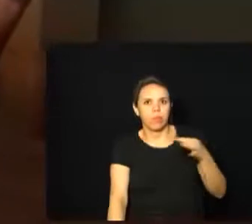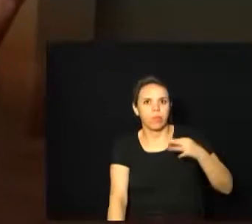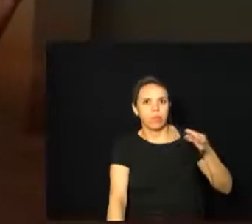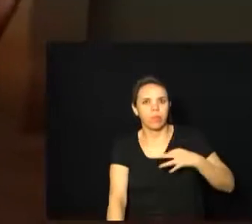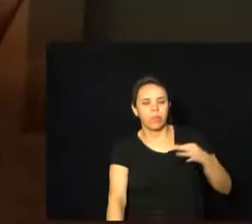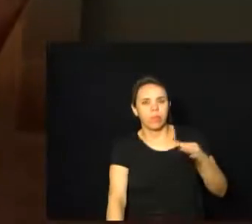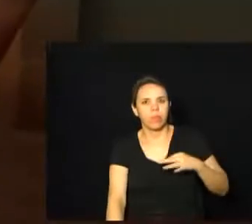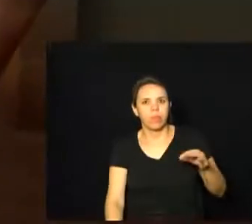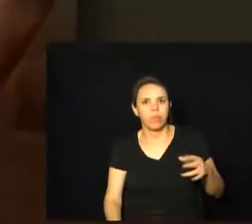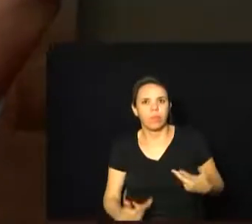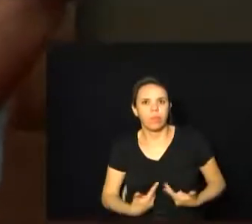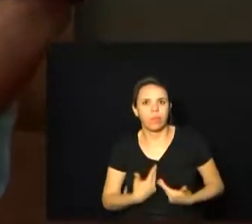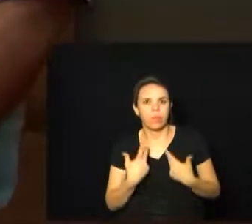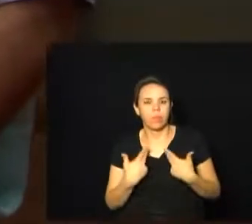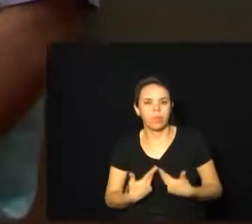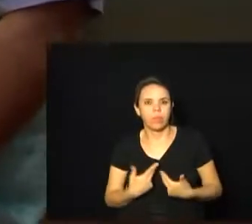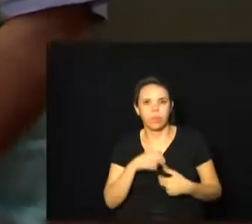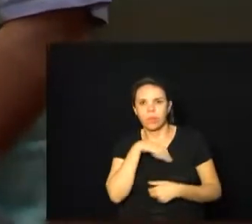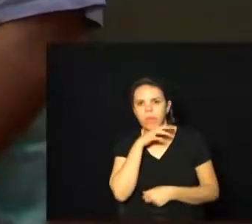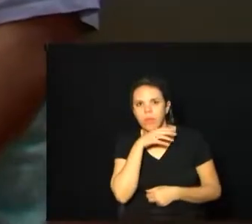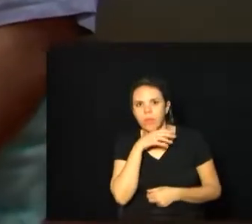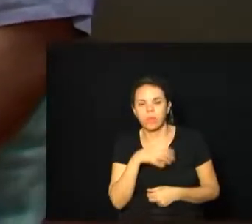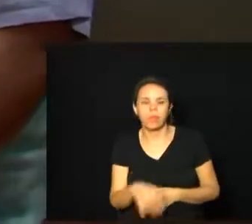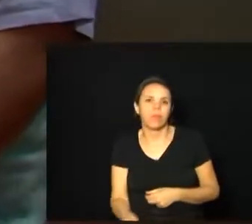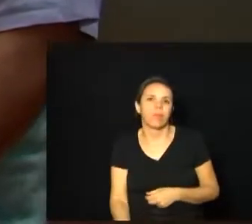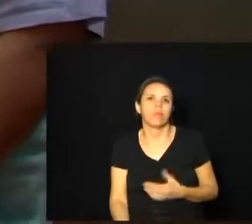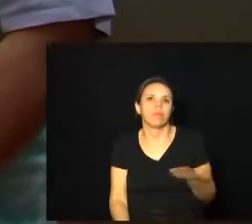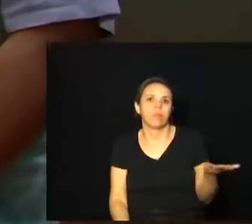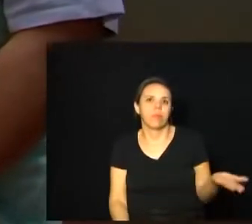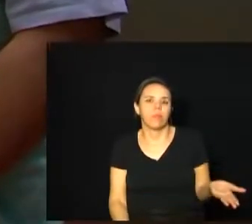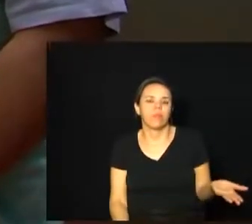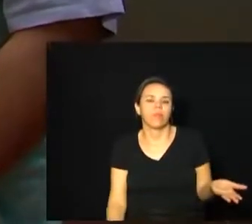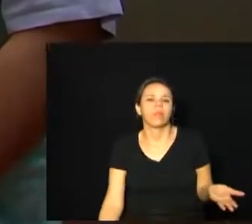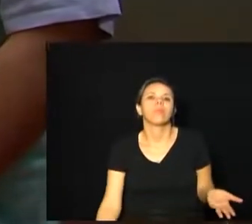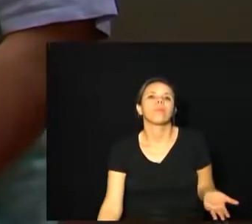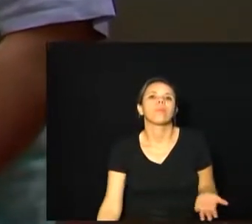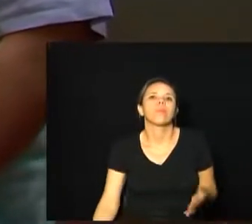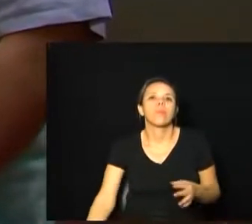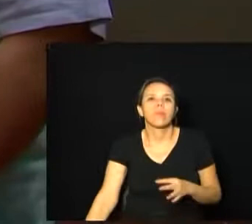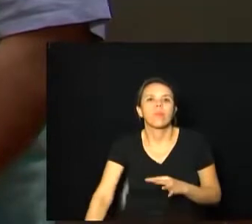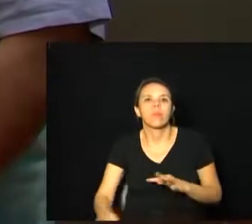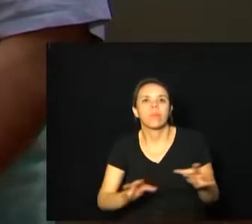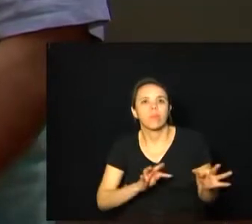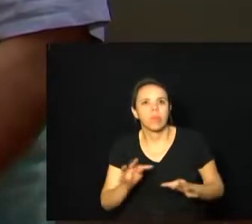de clínica e cirurgia de animais silvestres. Esses animais são tratados,